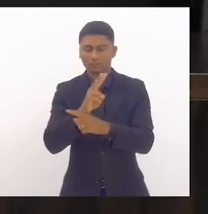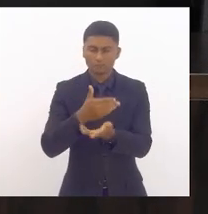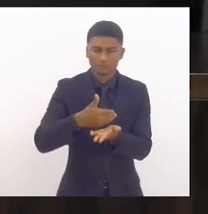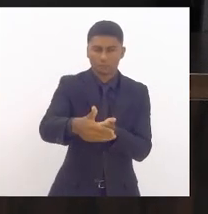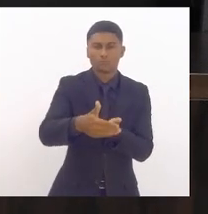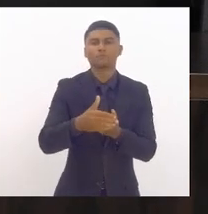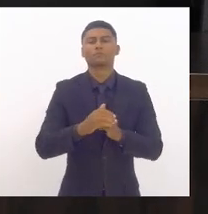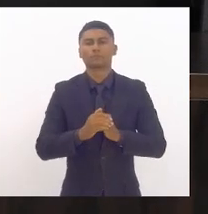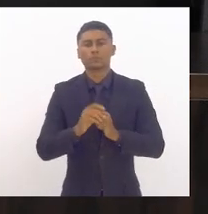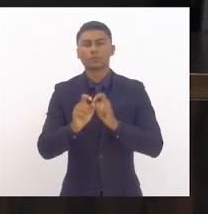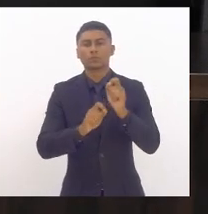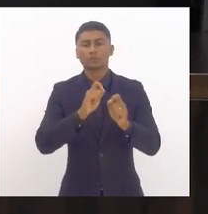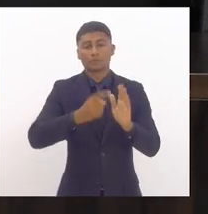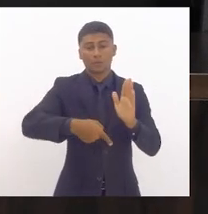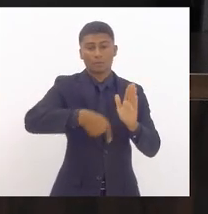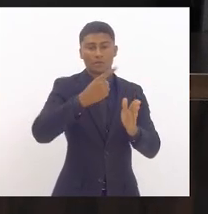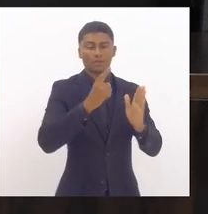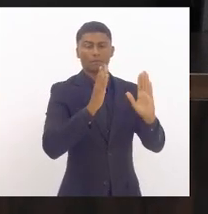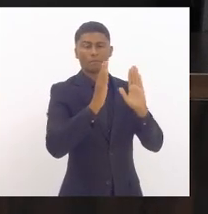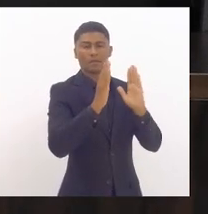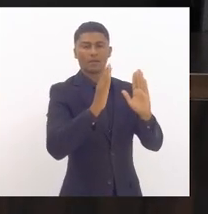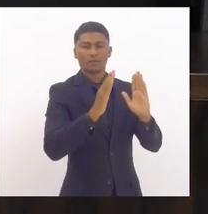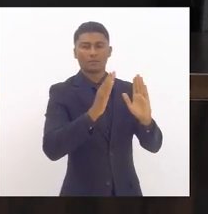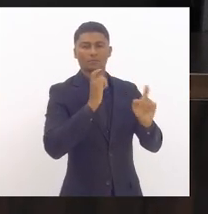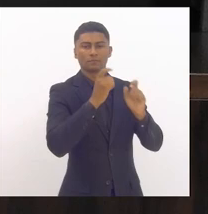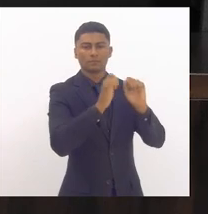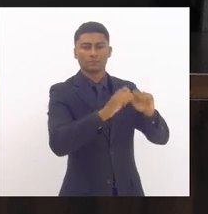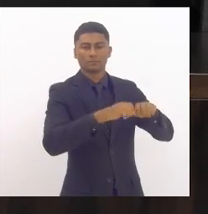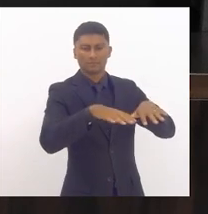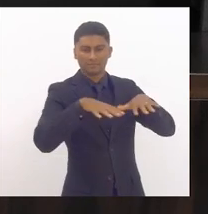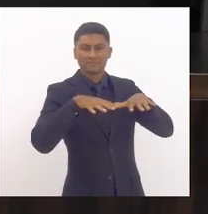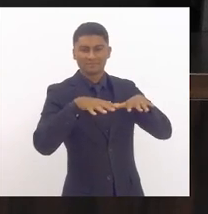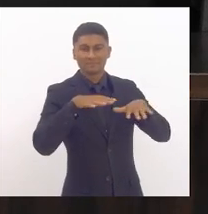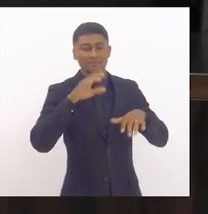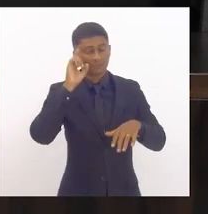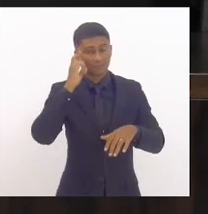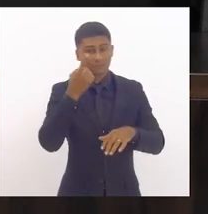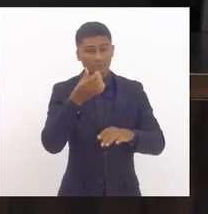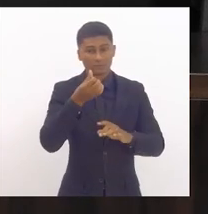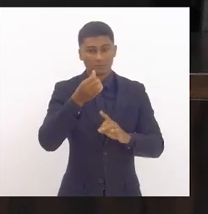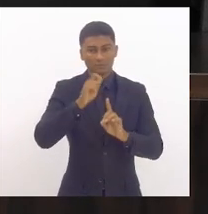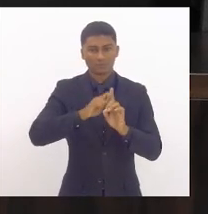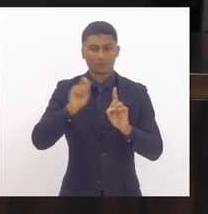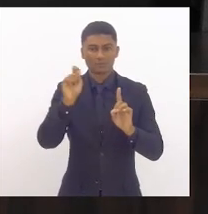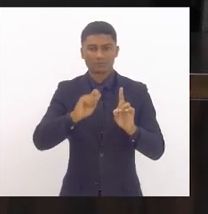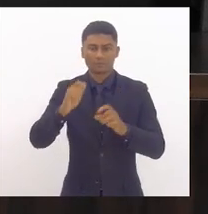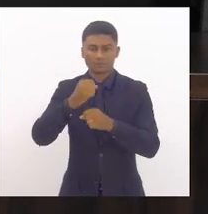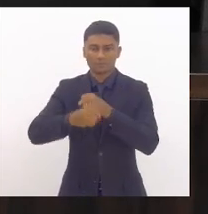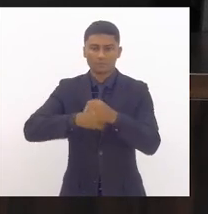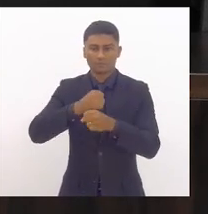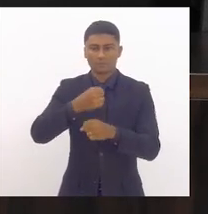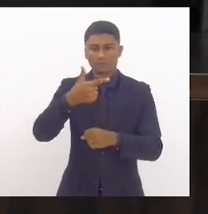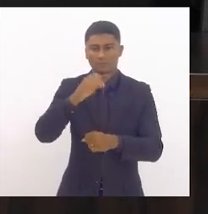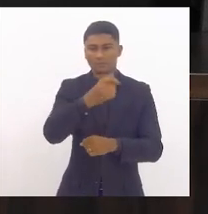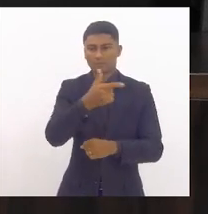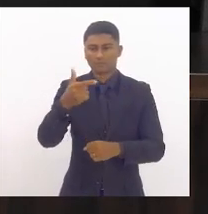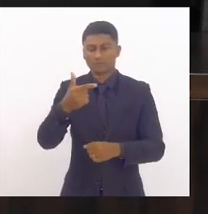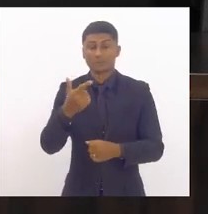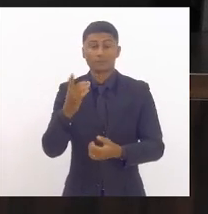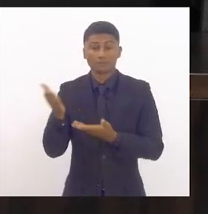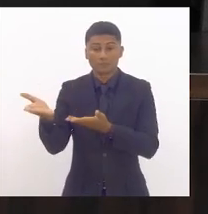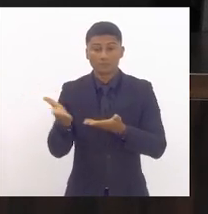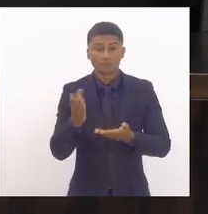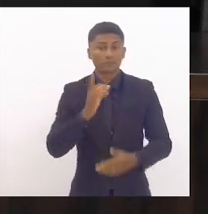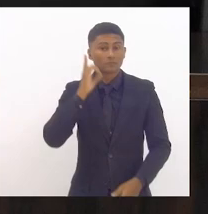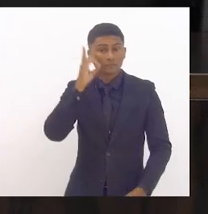trabalhos. Está aberta a primeira sessão extraordinária do dia 16 de agosto de 2022. A presidência convida a deputada Marta